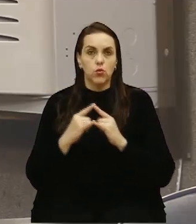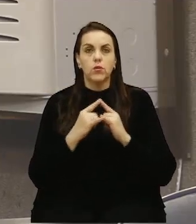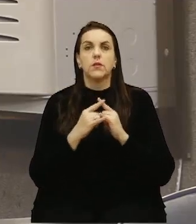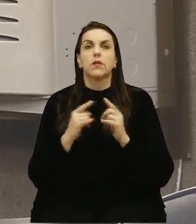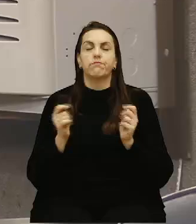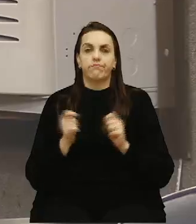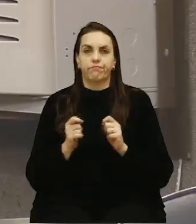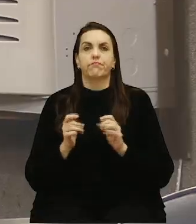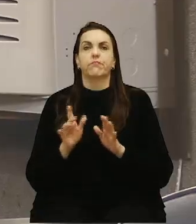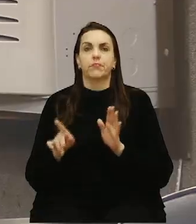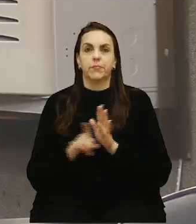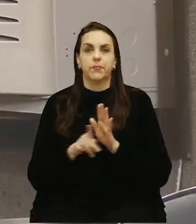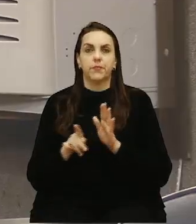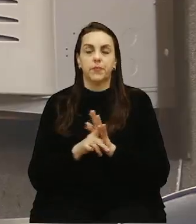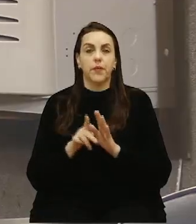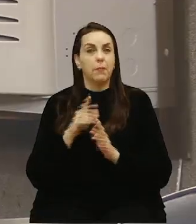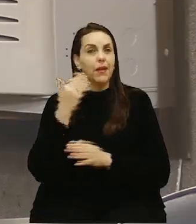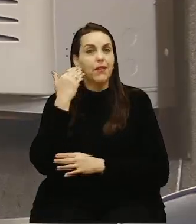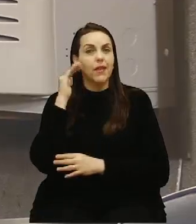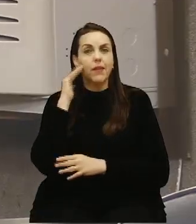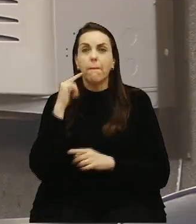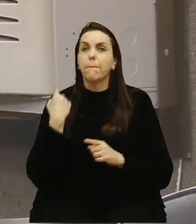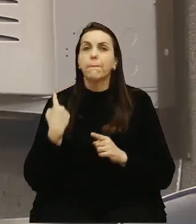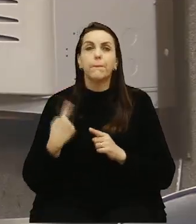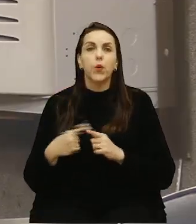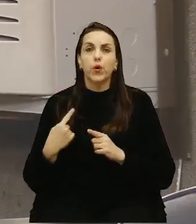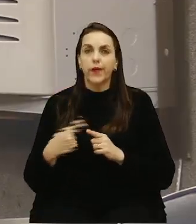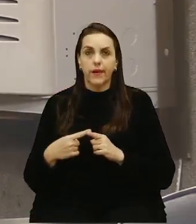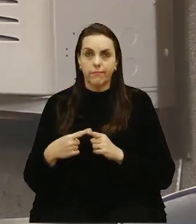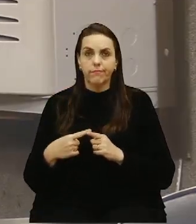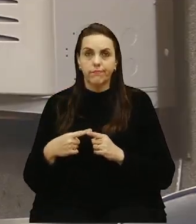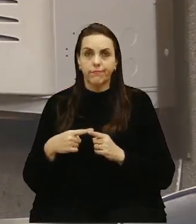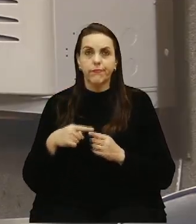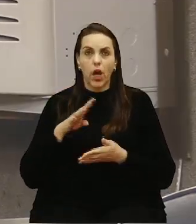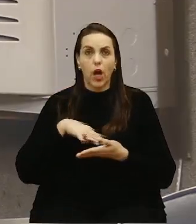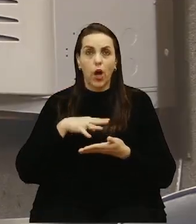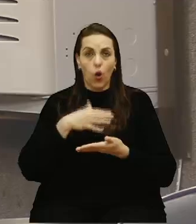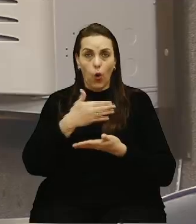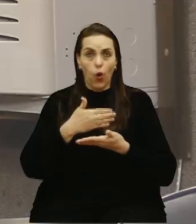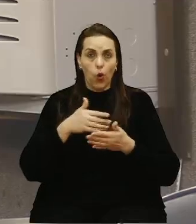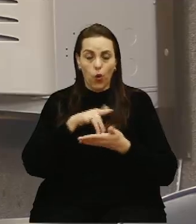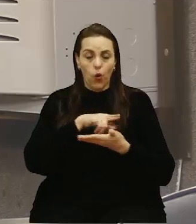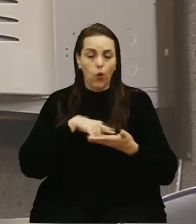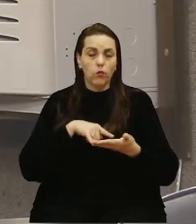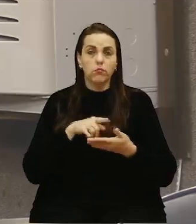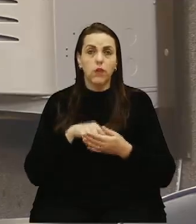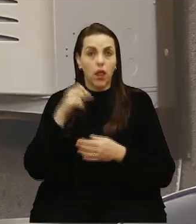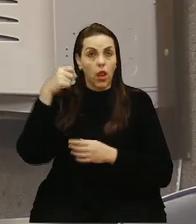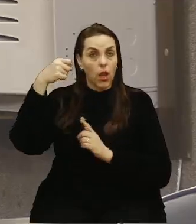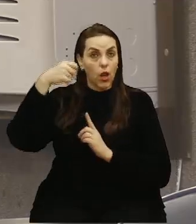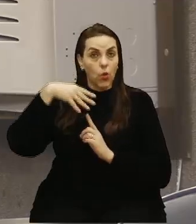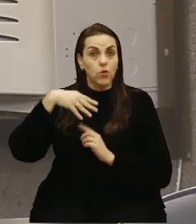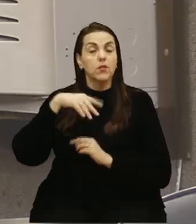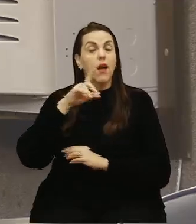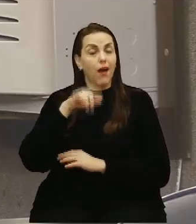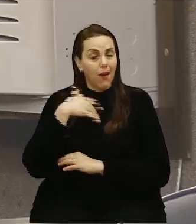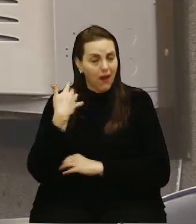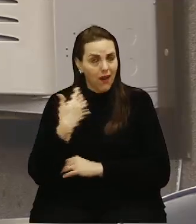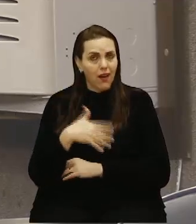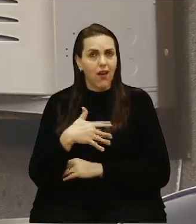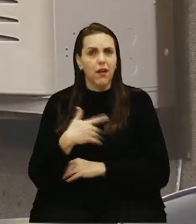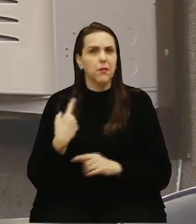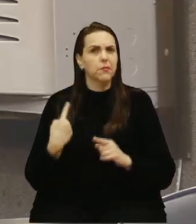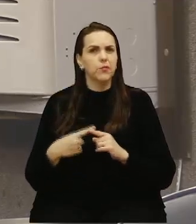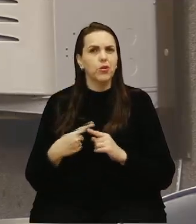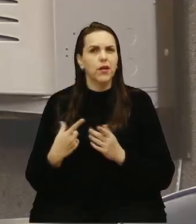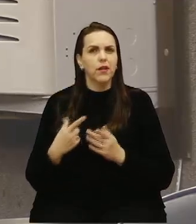quê? Para entender esses porquês, né? Por que a conta da luz está tão alta? Por que essa mudança, né?